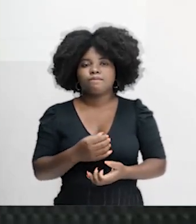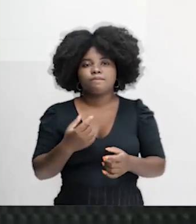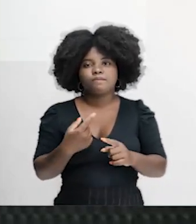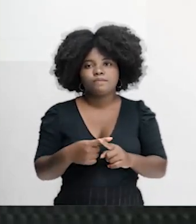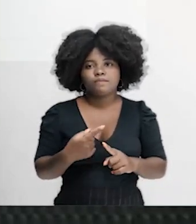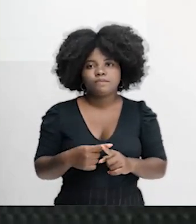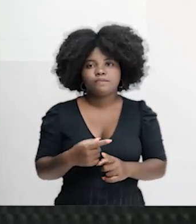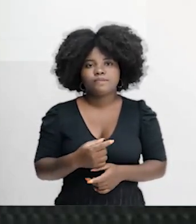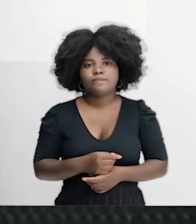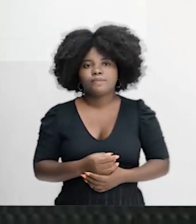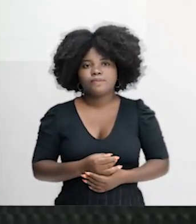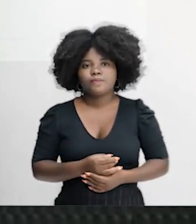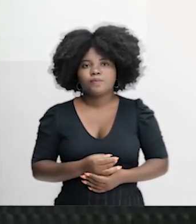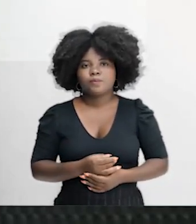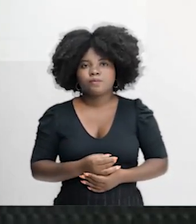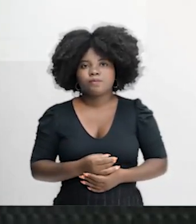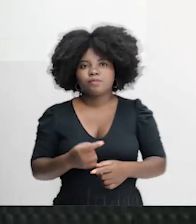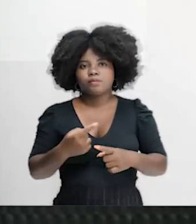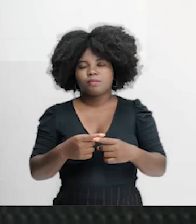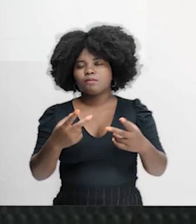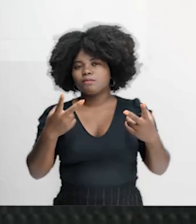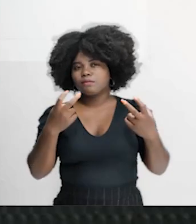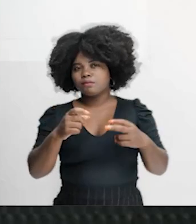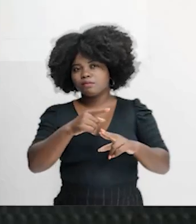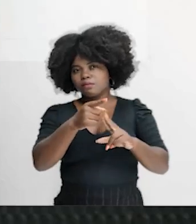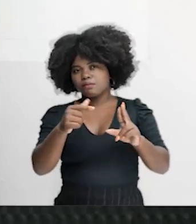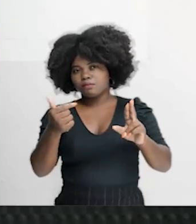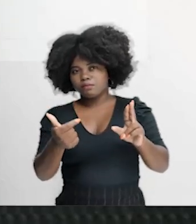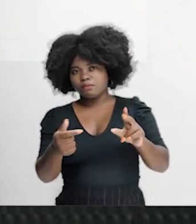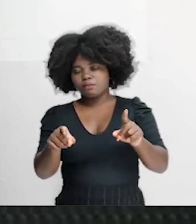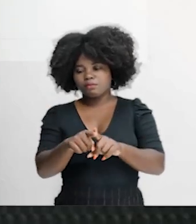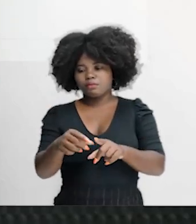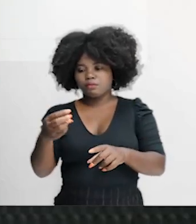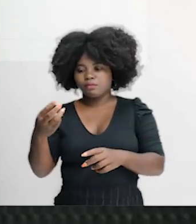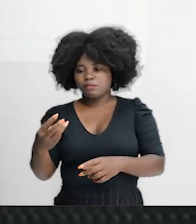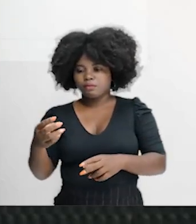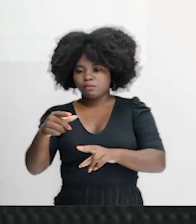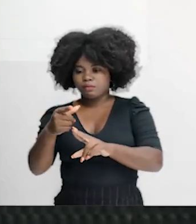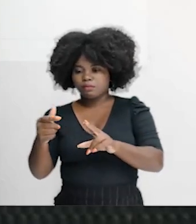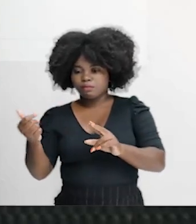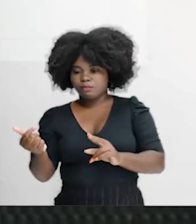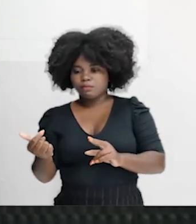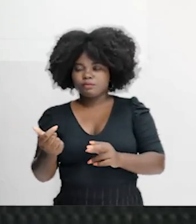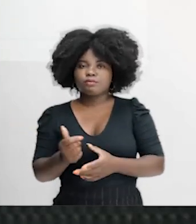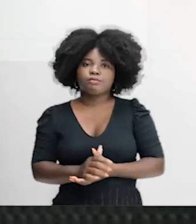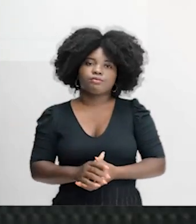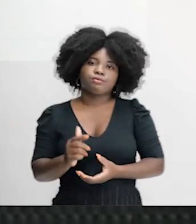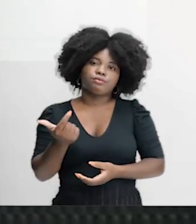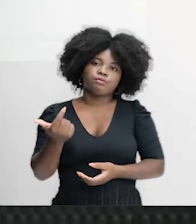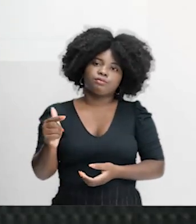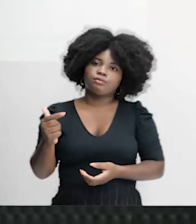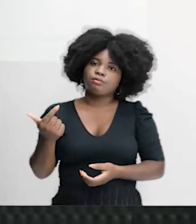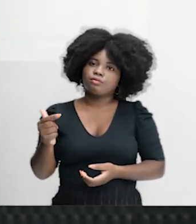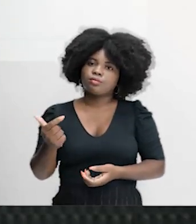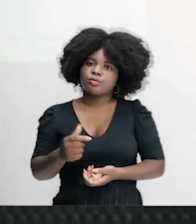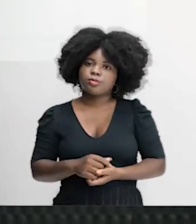qualquer valor? Porque você observa que o π sobre 2 e o 3π sobre 2, ele não tem